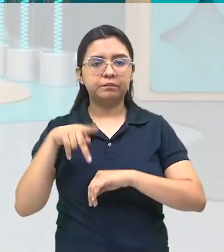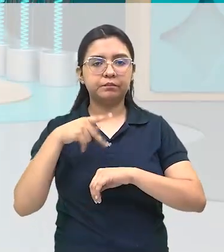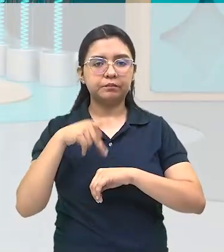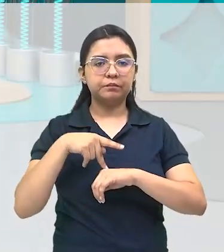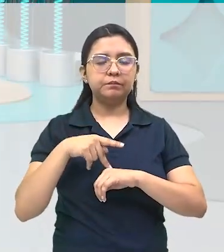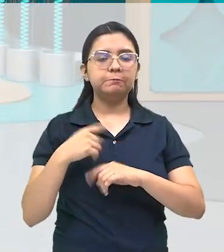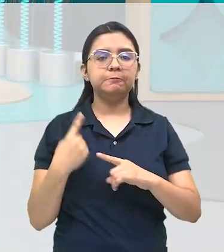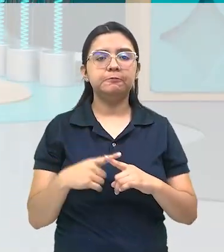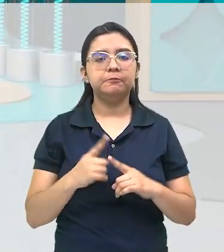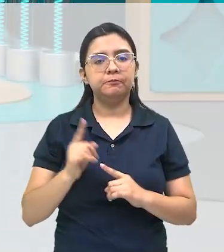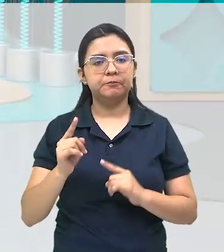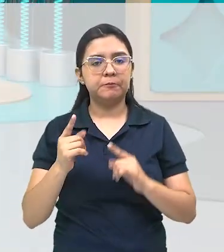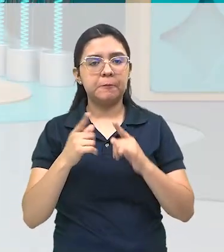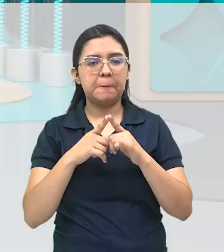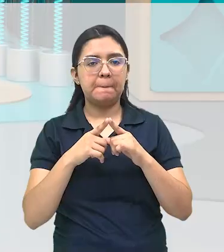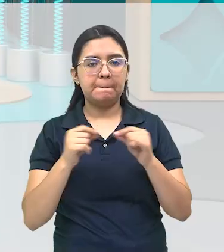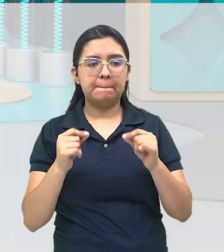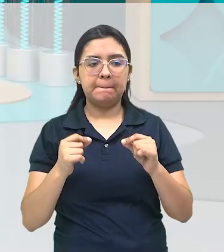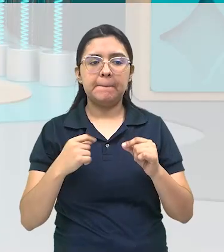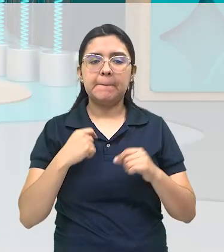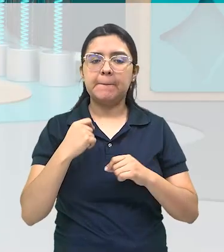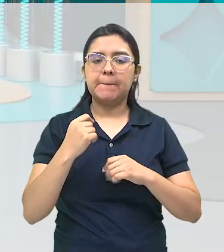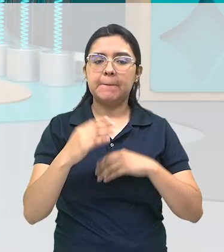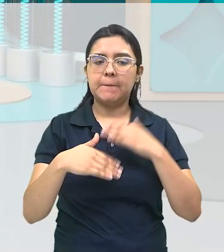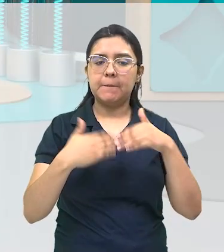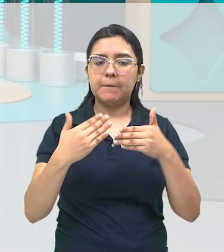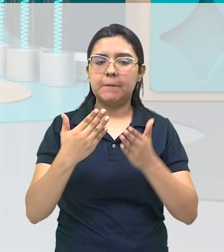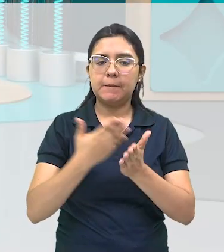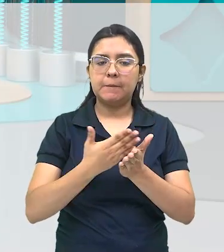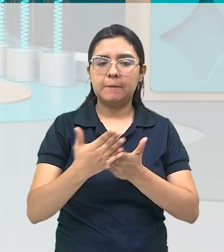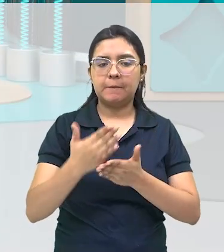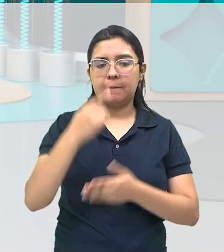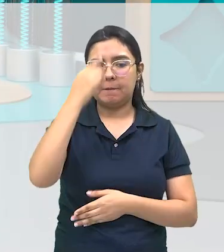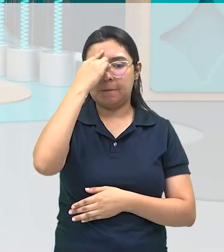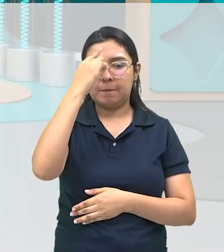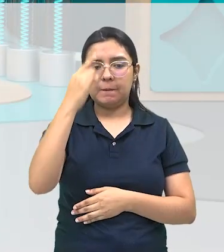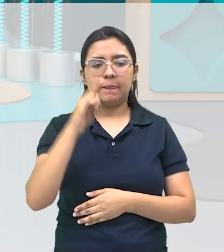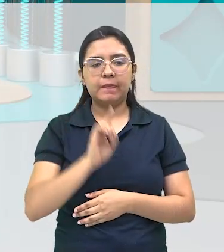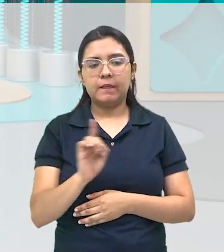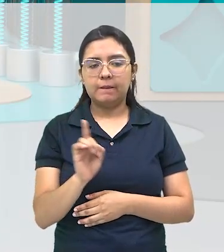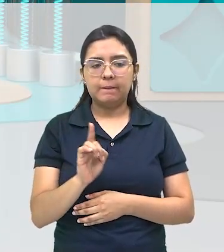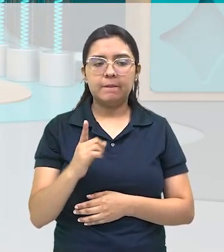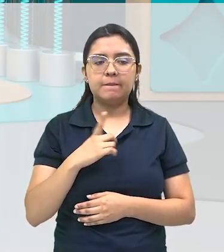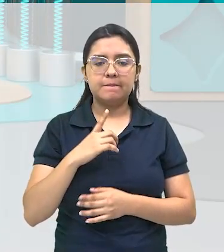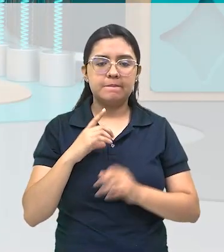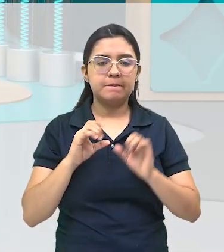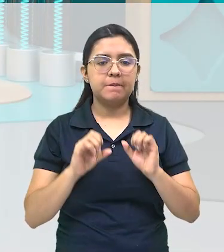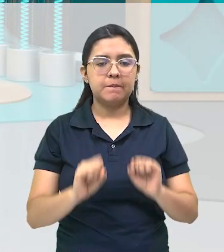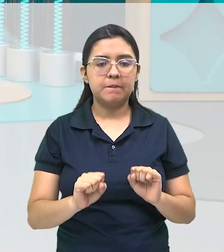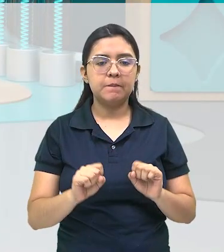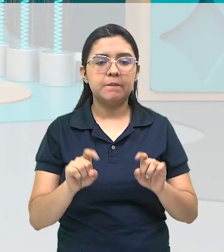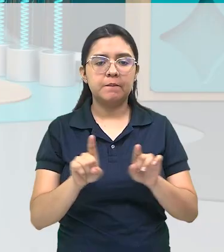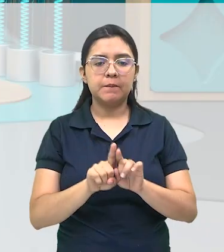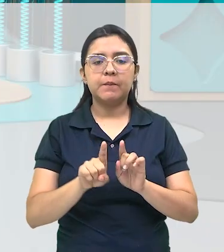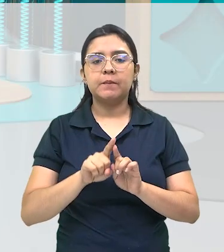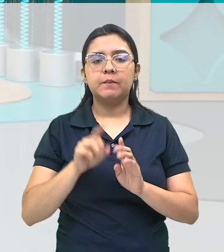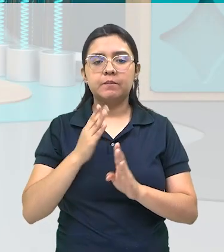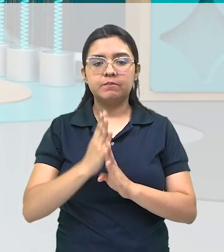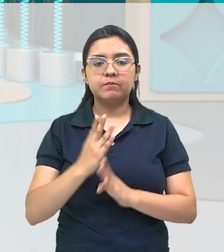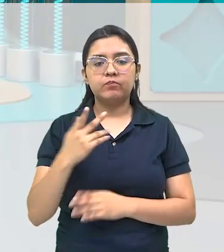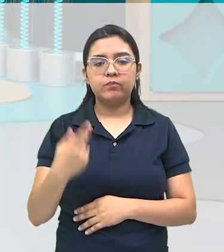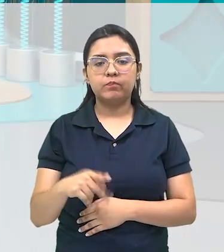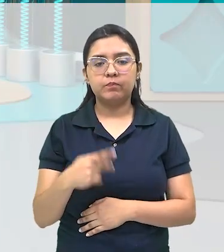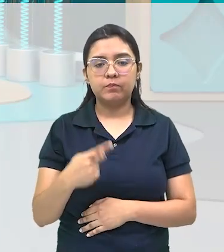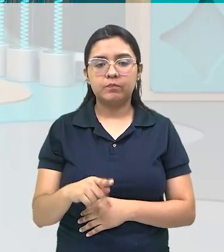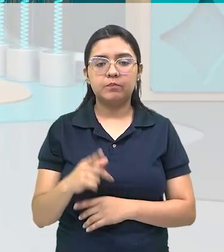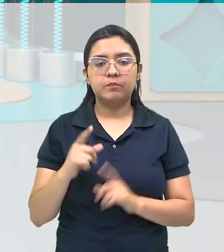país desenvolvido que é lá que surgem esses pensamentos. A gente pode encontrar esse mesmo tipo de pensamento aqui